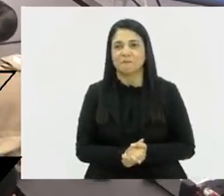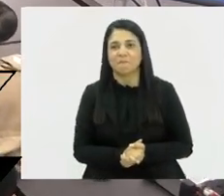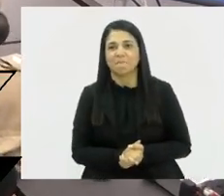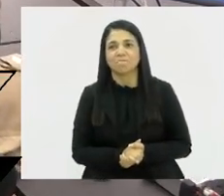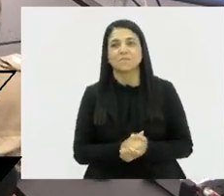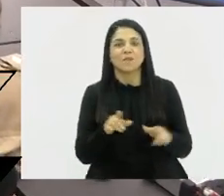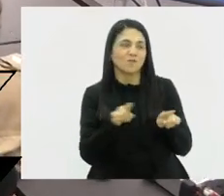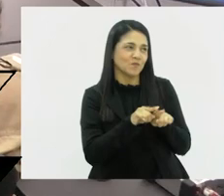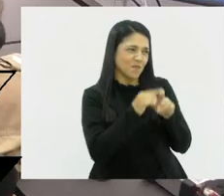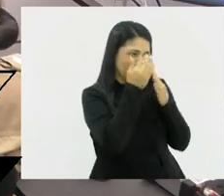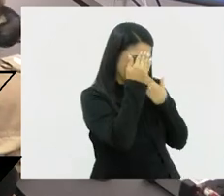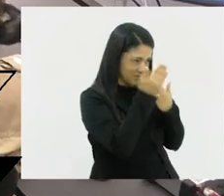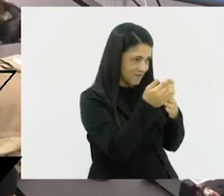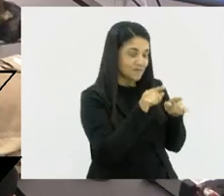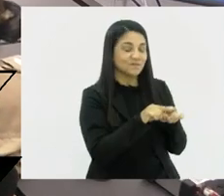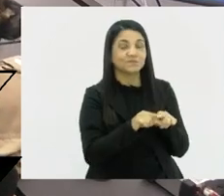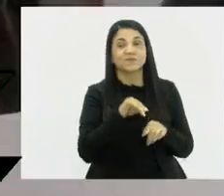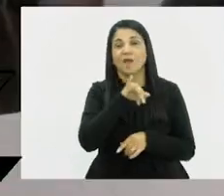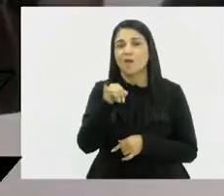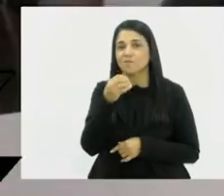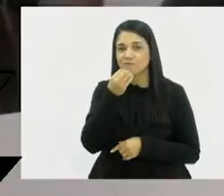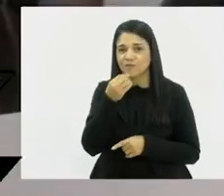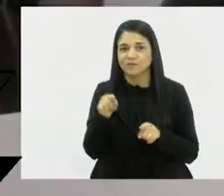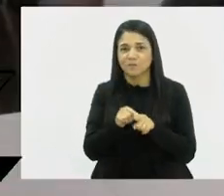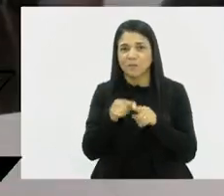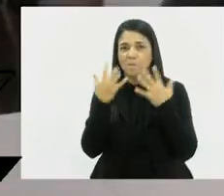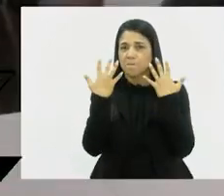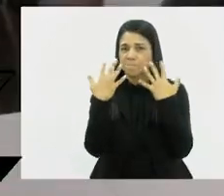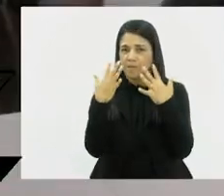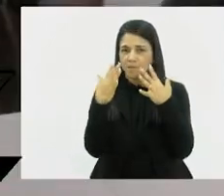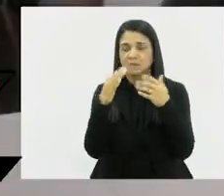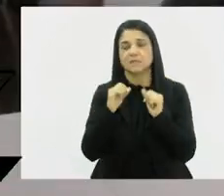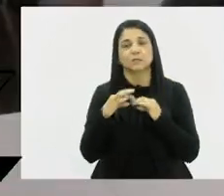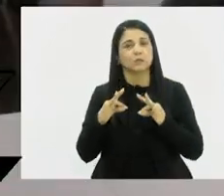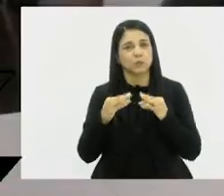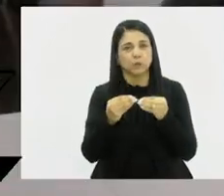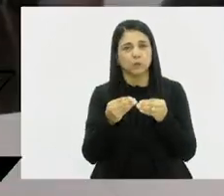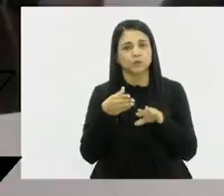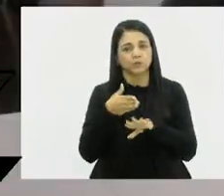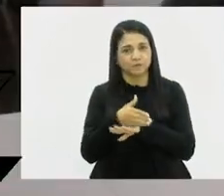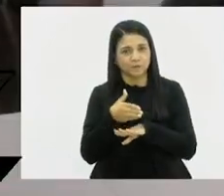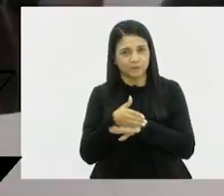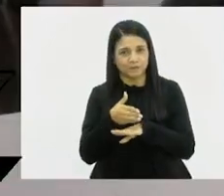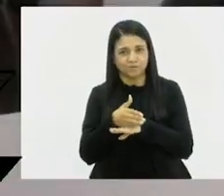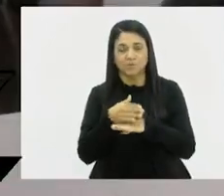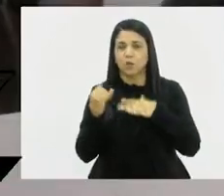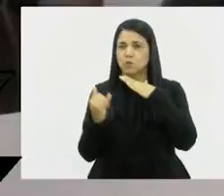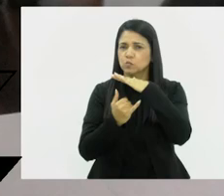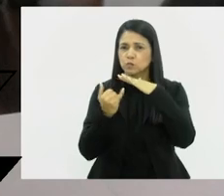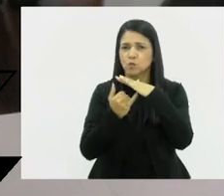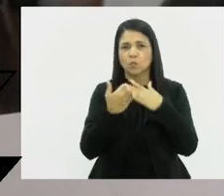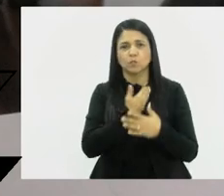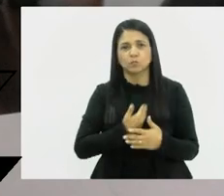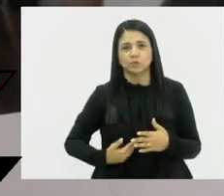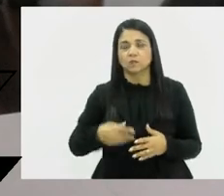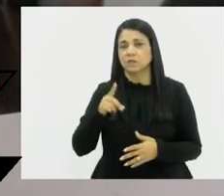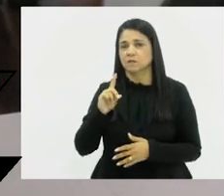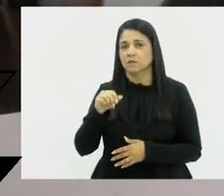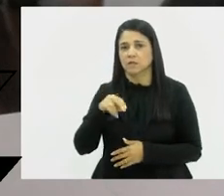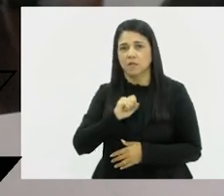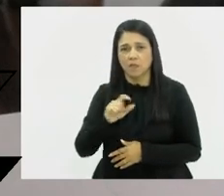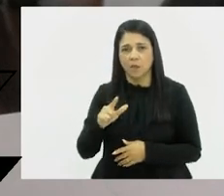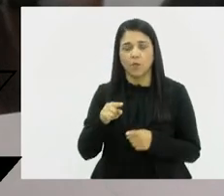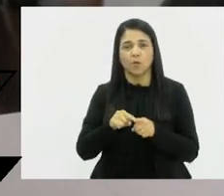Sim, pois é. E aproveito também para parabenizar todos aqueles presentes aqui, né, nesses órgãos públicos, Daniel